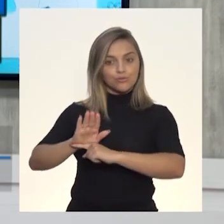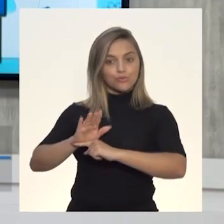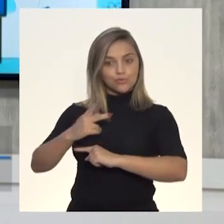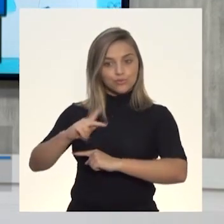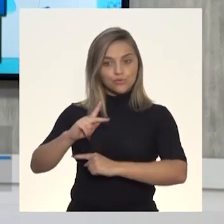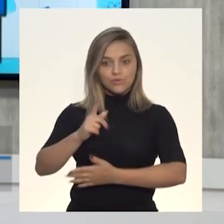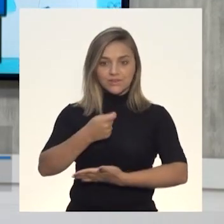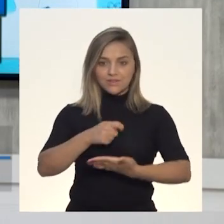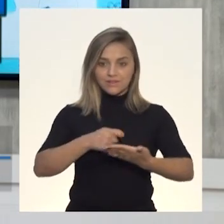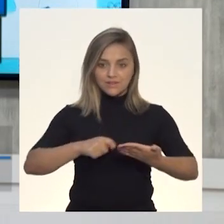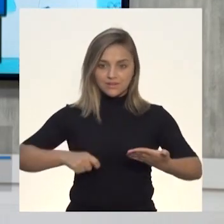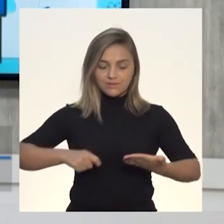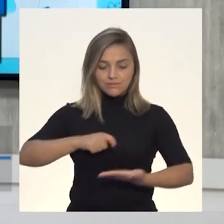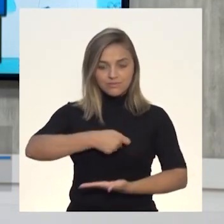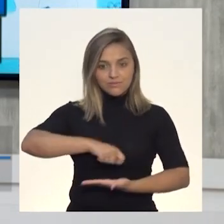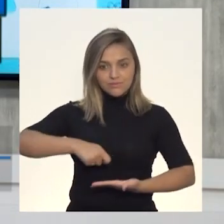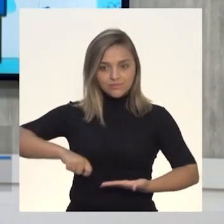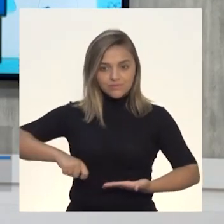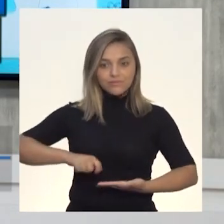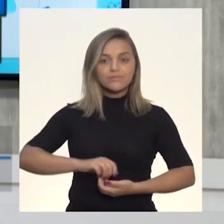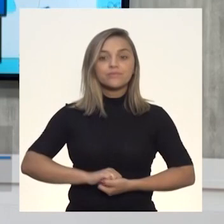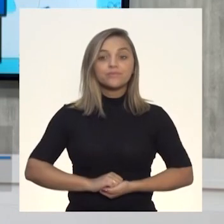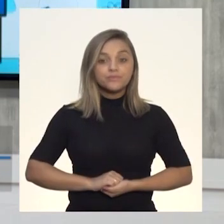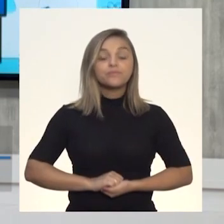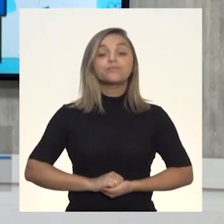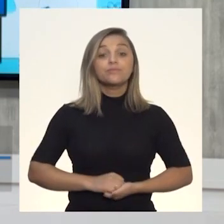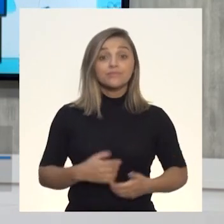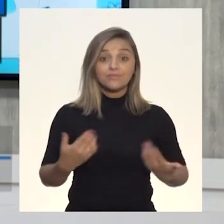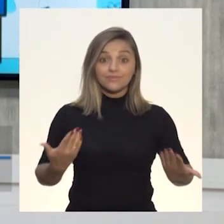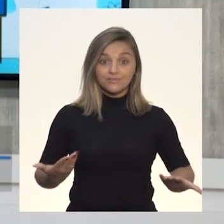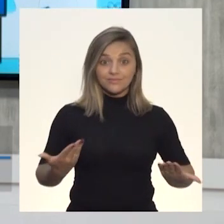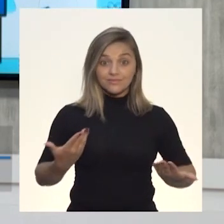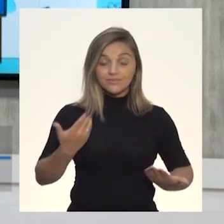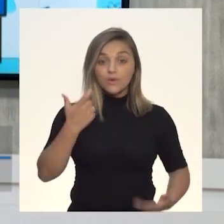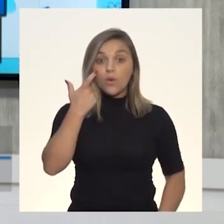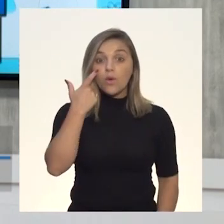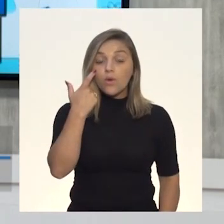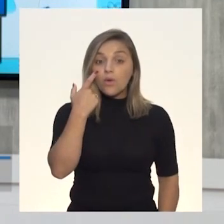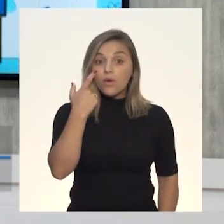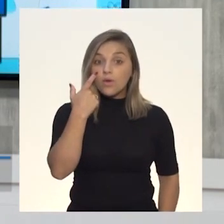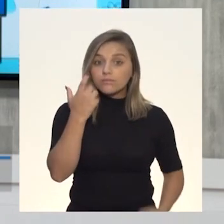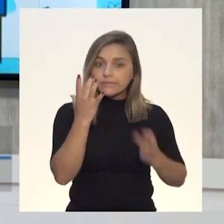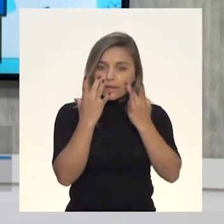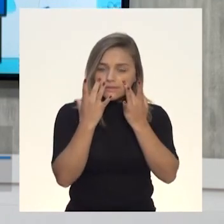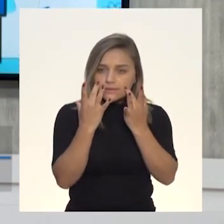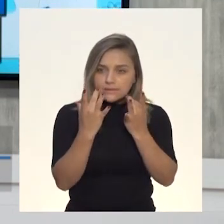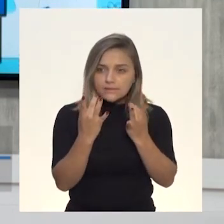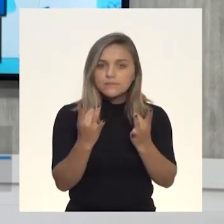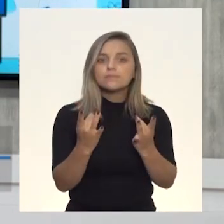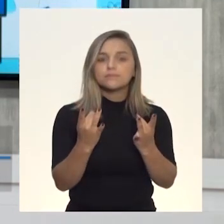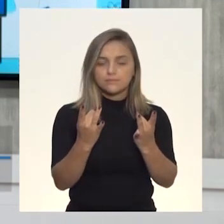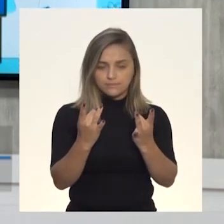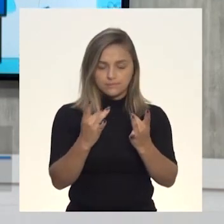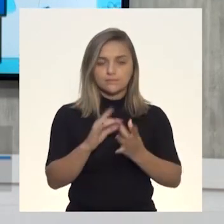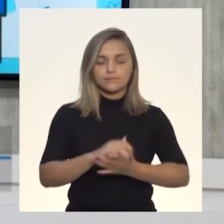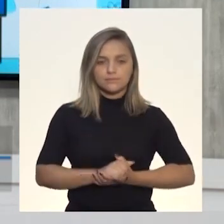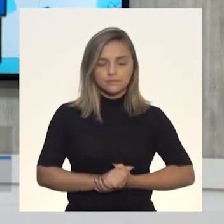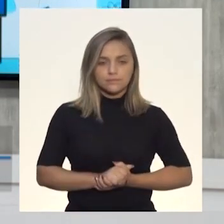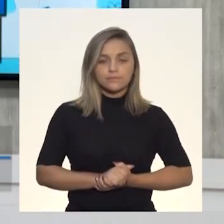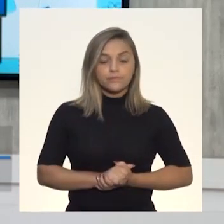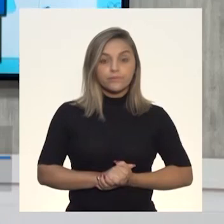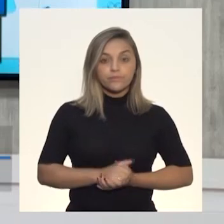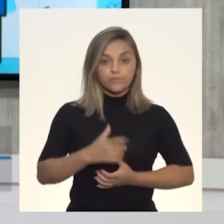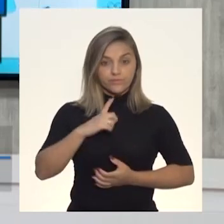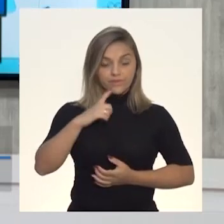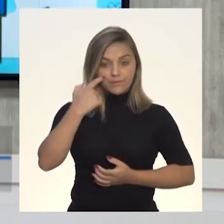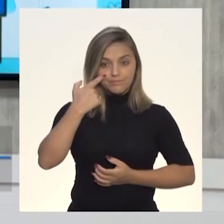bem? Por isso que é nesse sentido de texto motivador. Mas aí, muita atenção no que eu vou te dizer. E está bem ali marcado